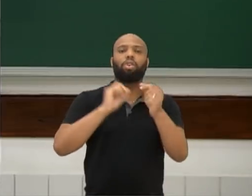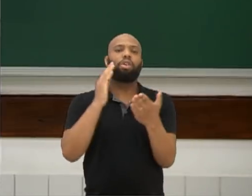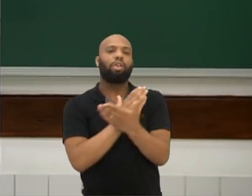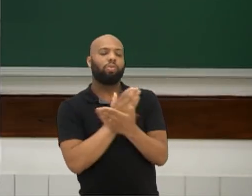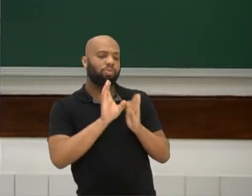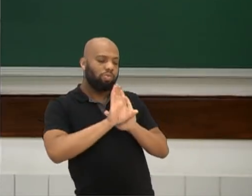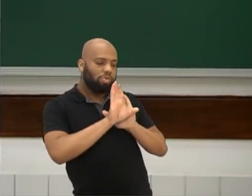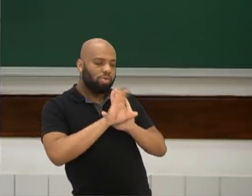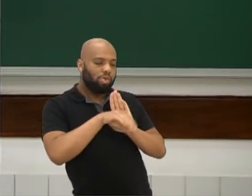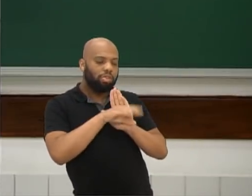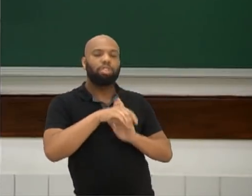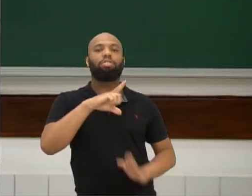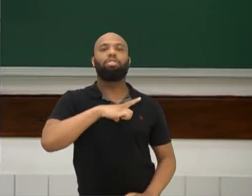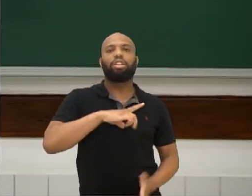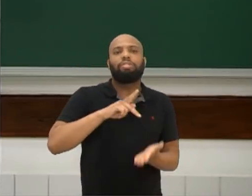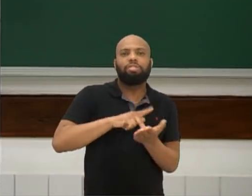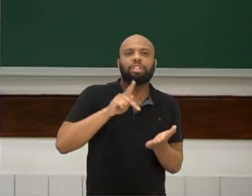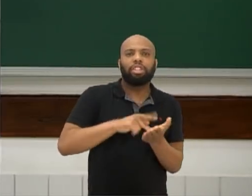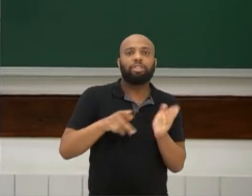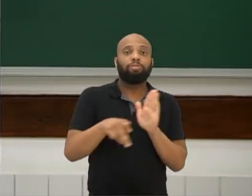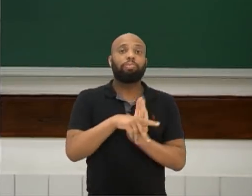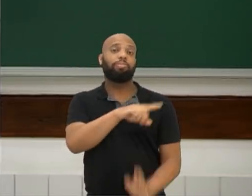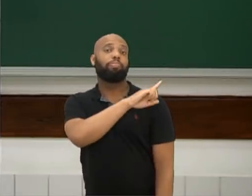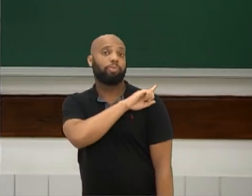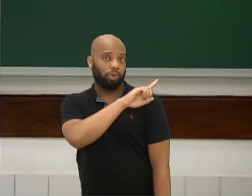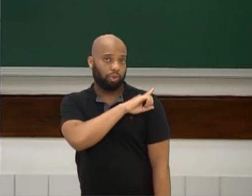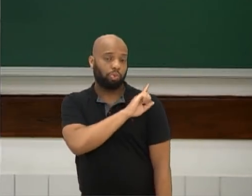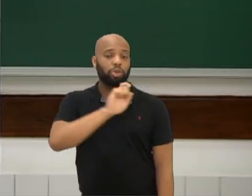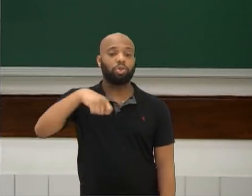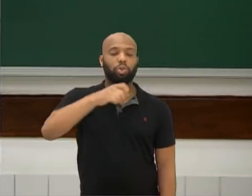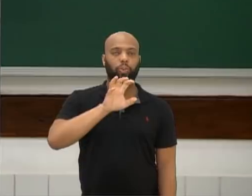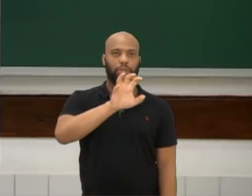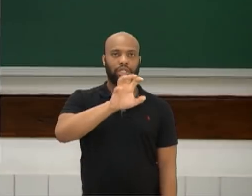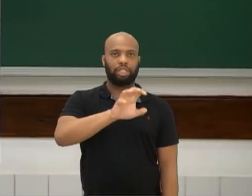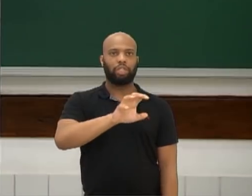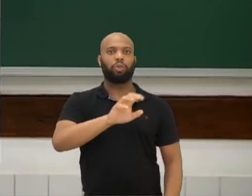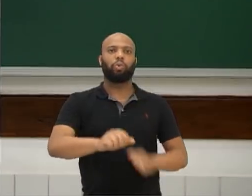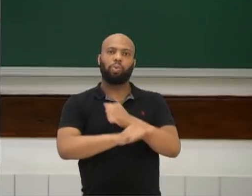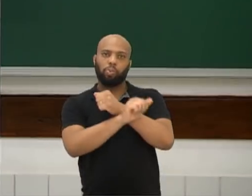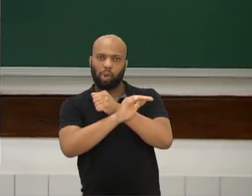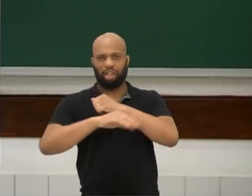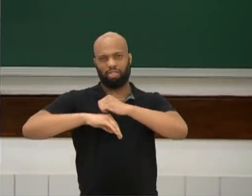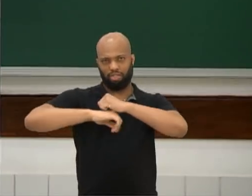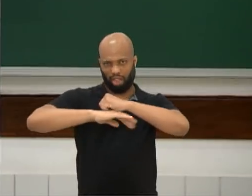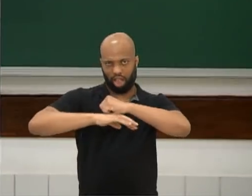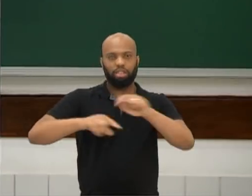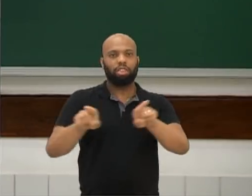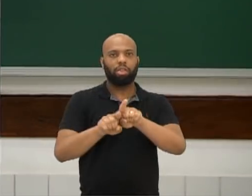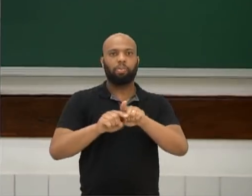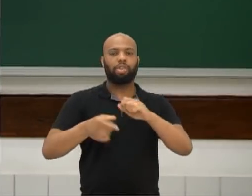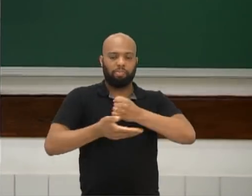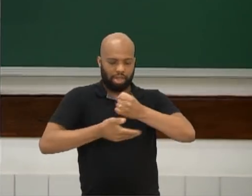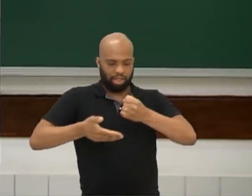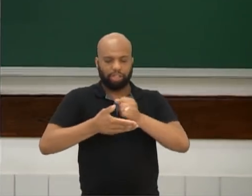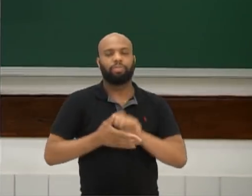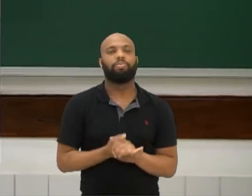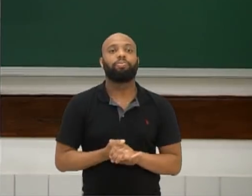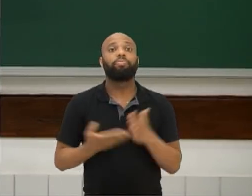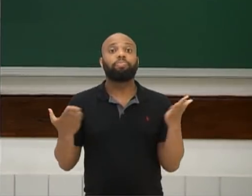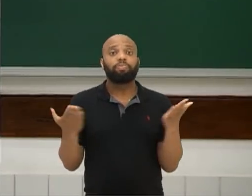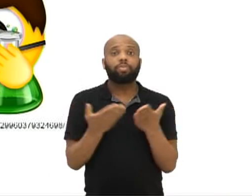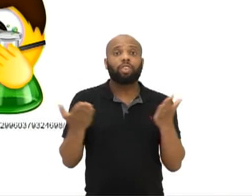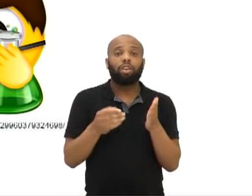conceitos realmente lá da primeira série sobre a questão de ácidos e sobre a questão de bases, tá bom?